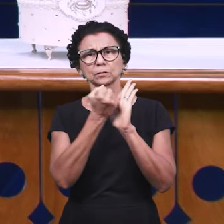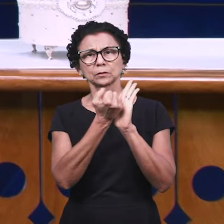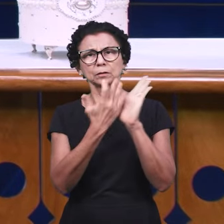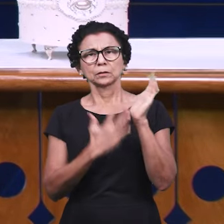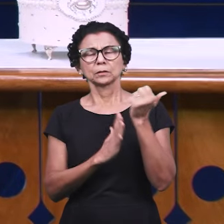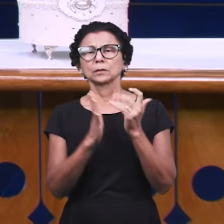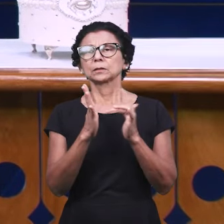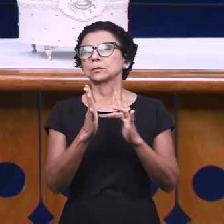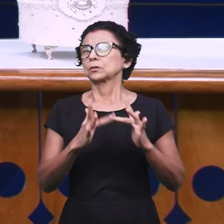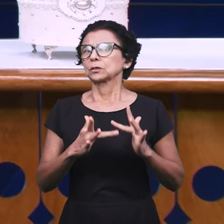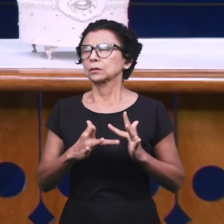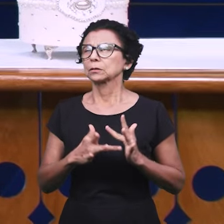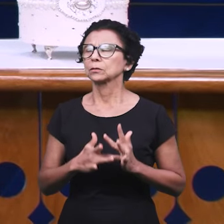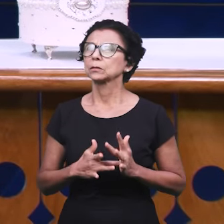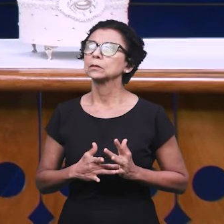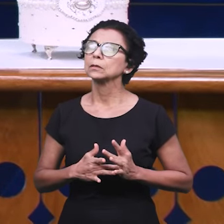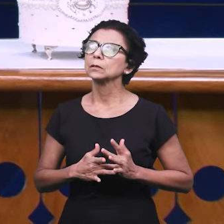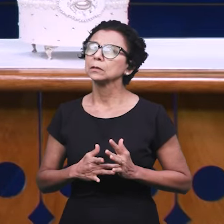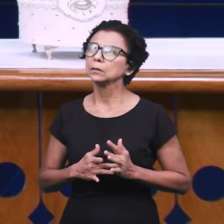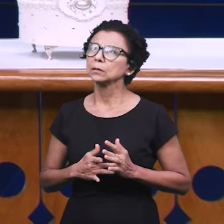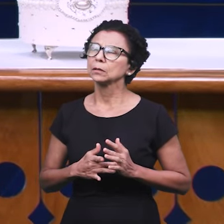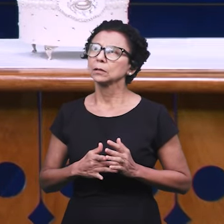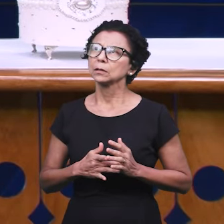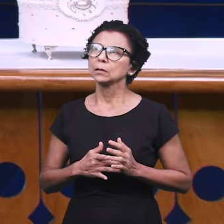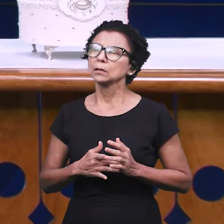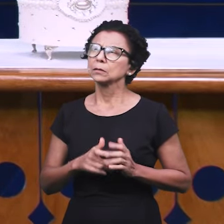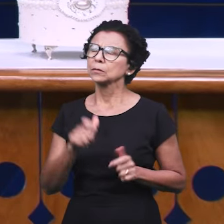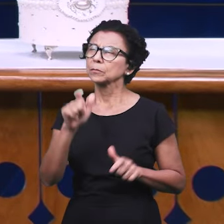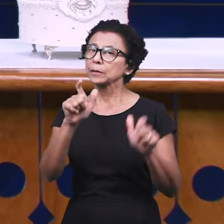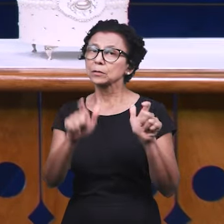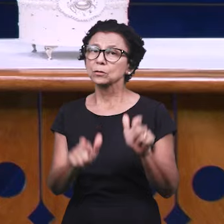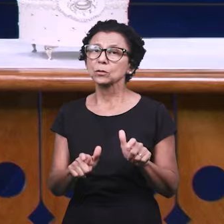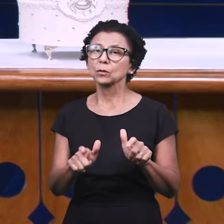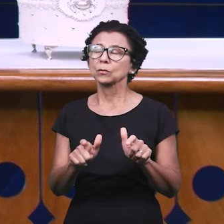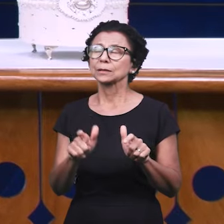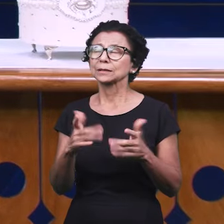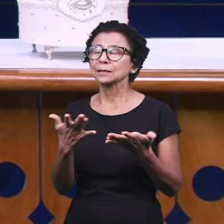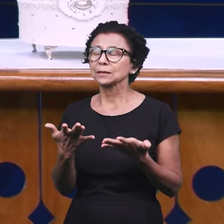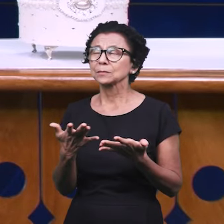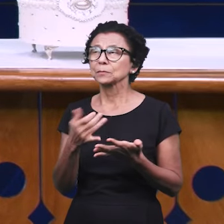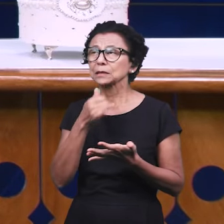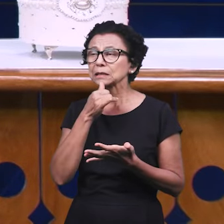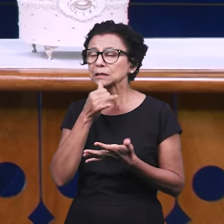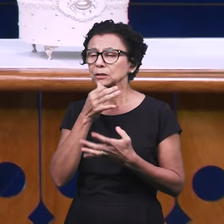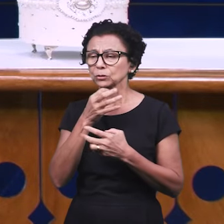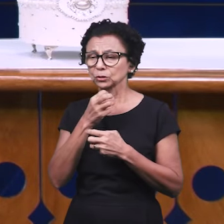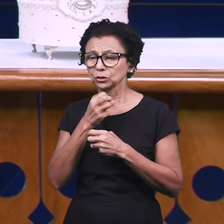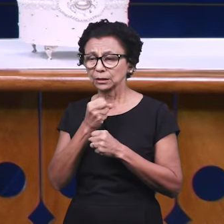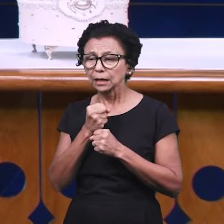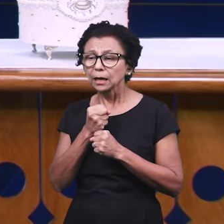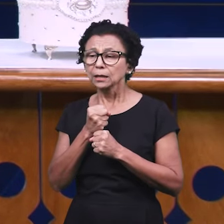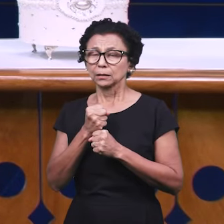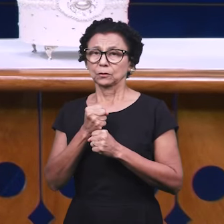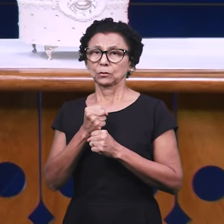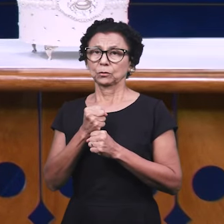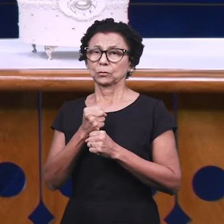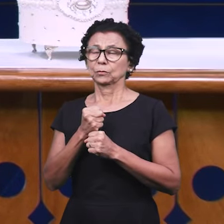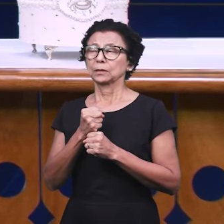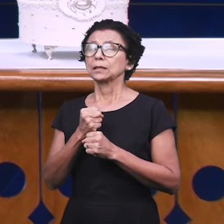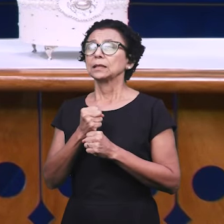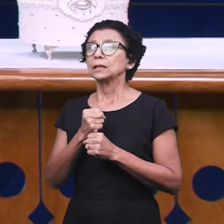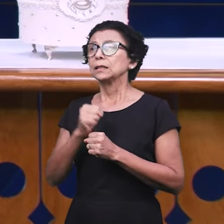Jesus. Contempla corações que estão dobrados, quebrantados diante de Ti, buscando em Ti a justificação